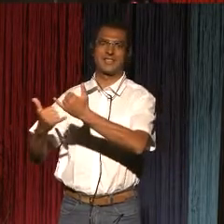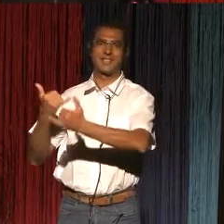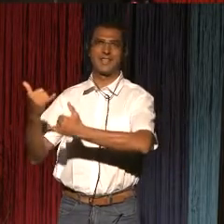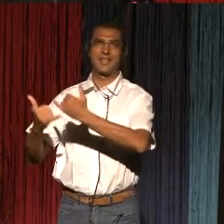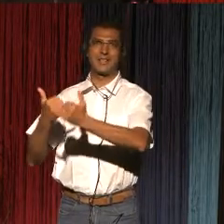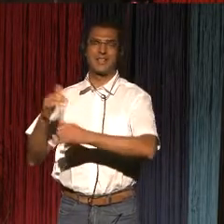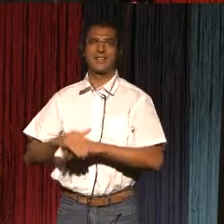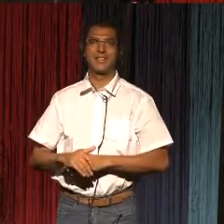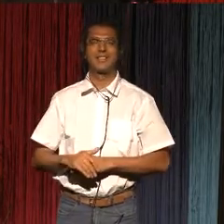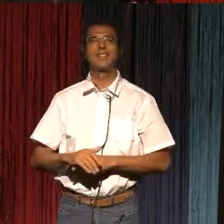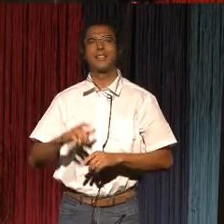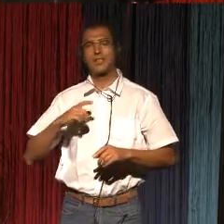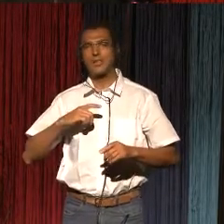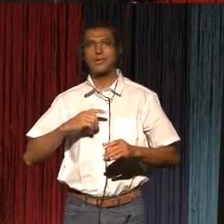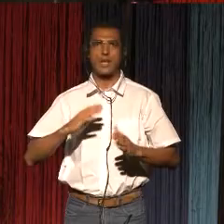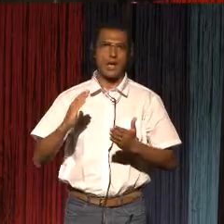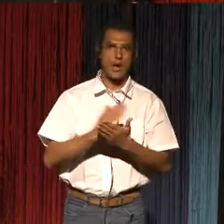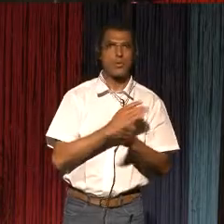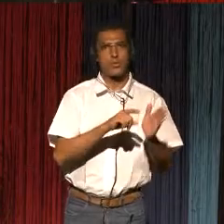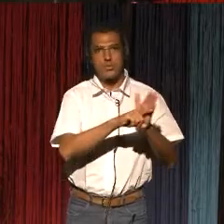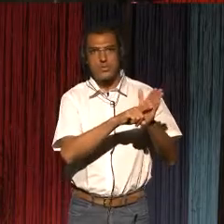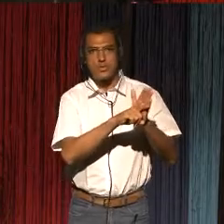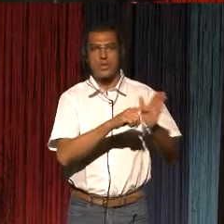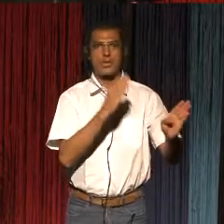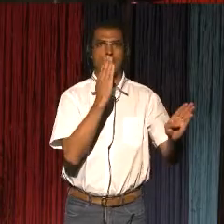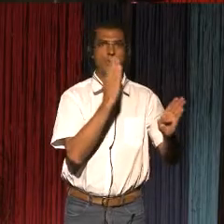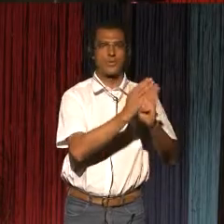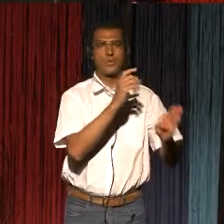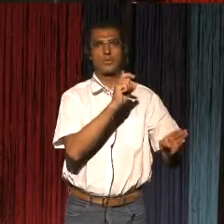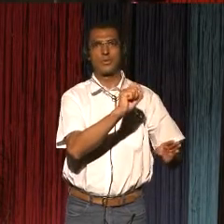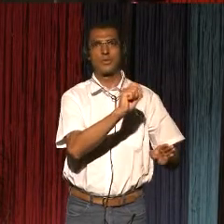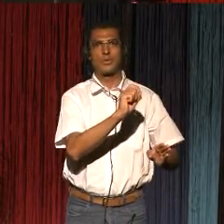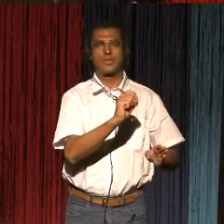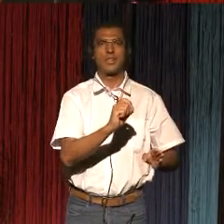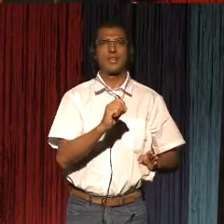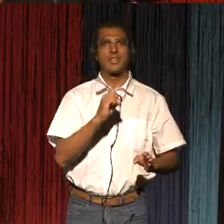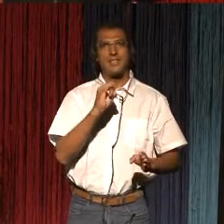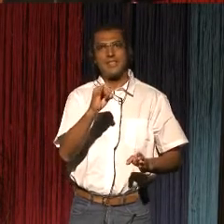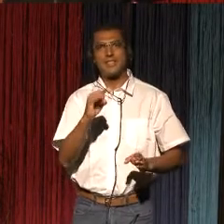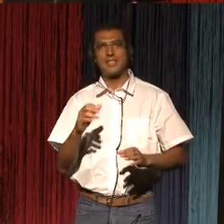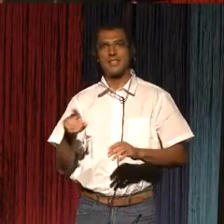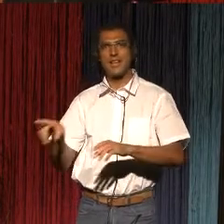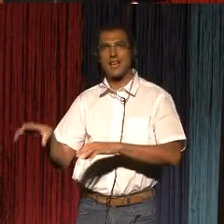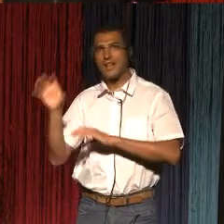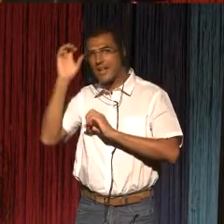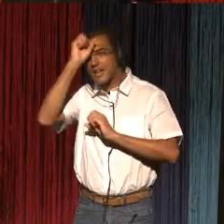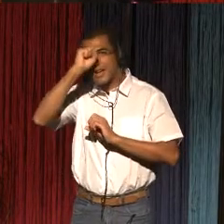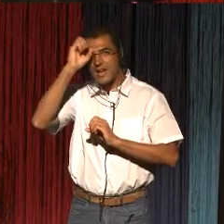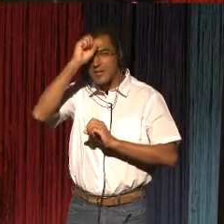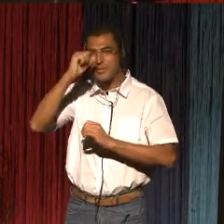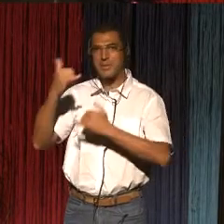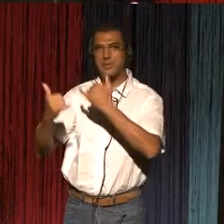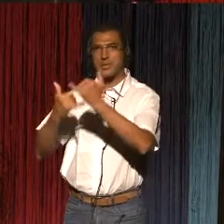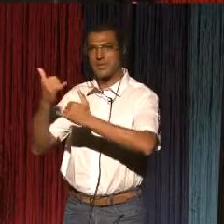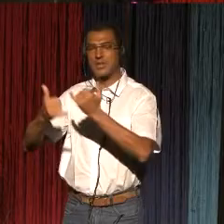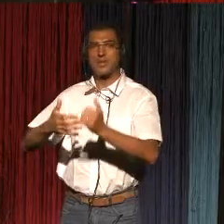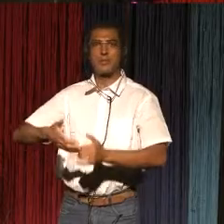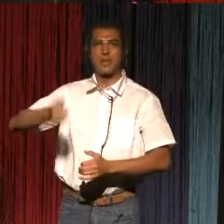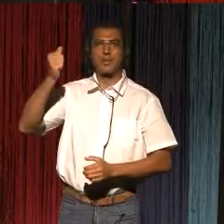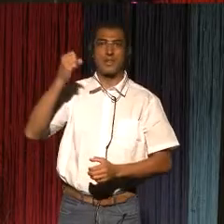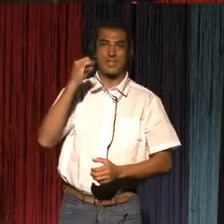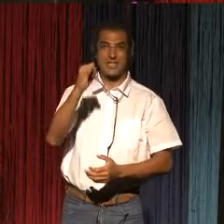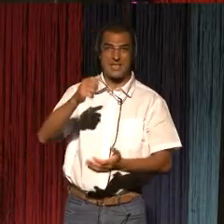programas acadêmicos que enfatizam instruções mais diretas têm consequências negativas que não eram